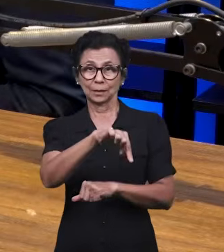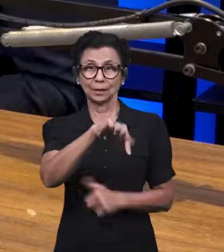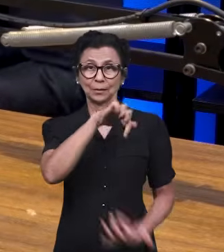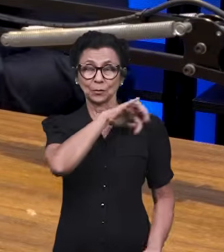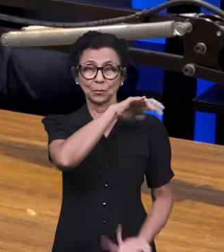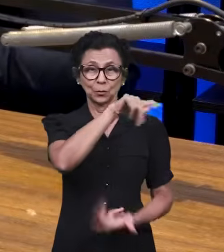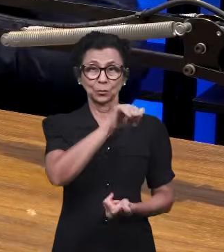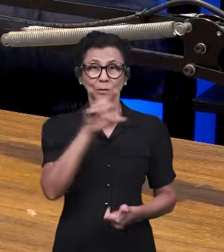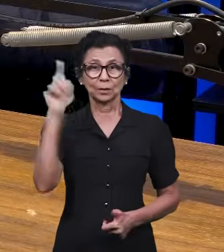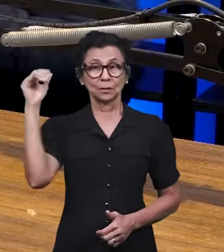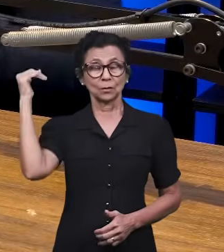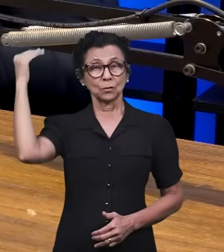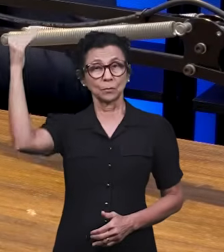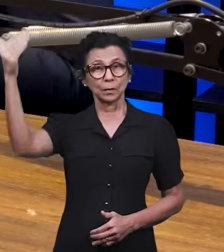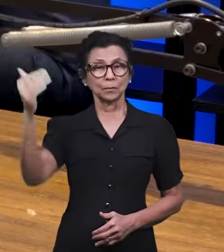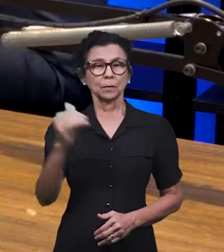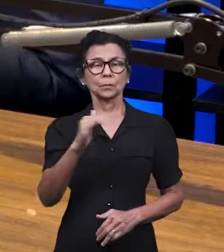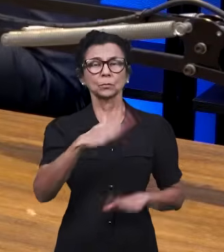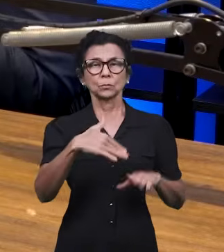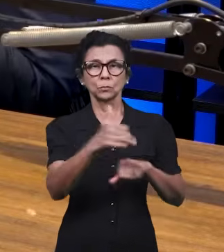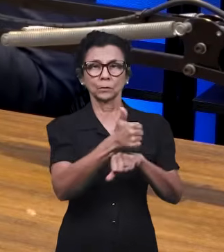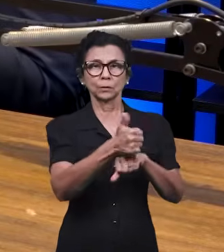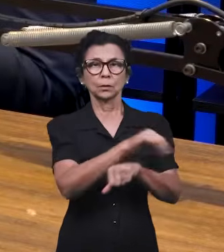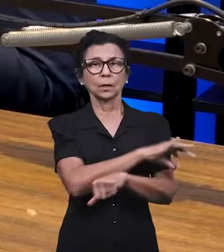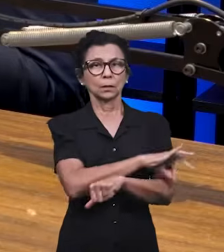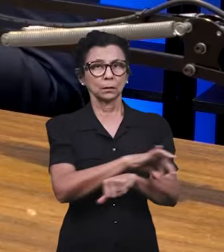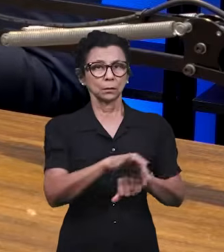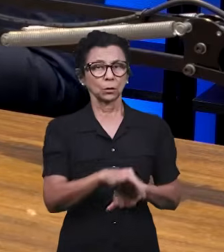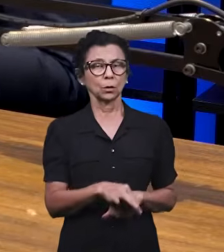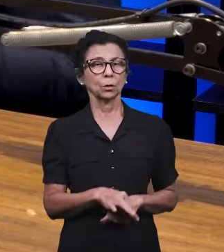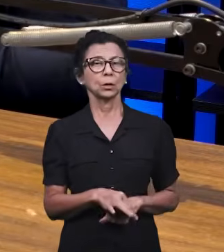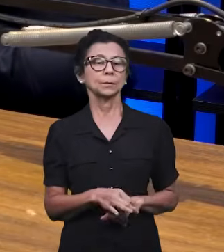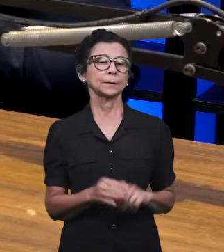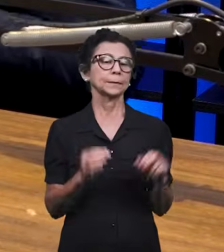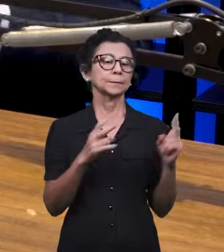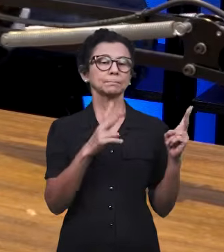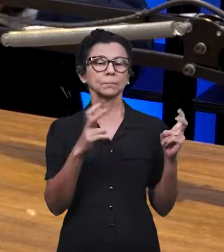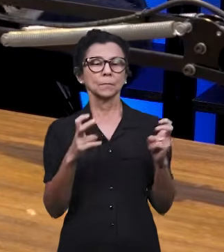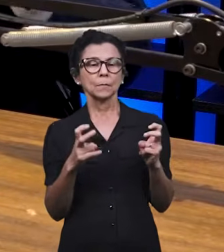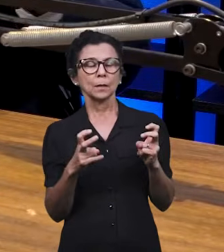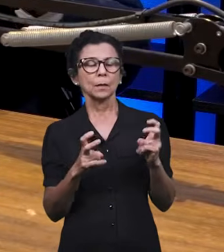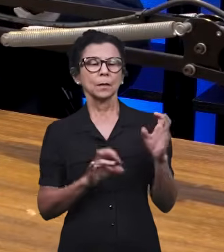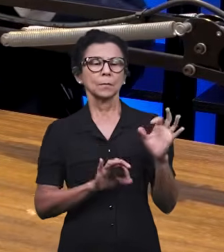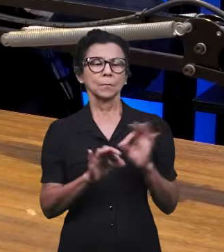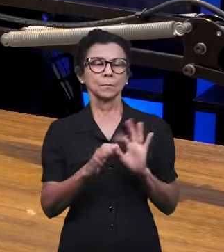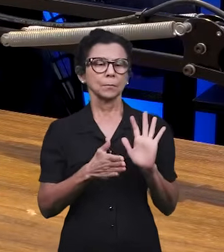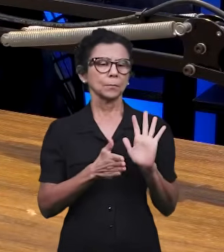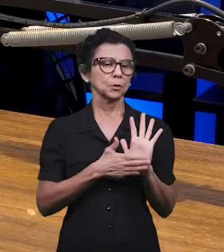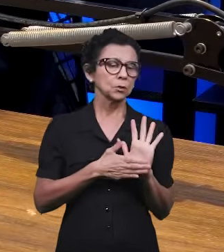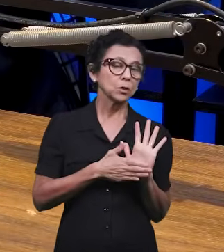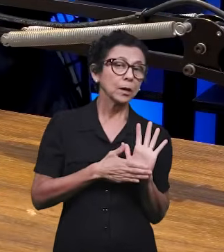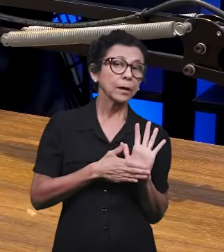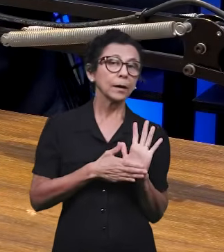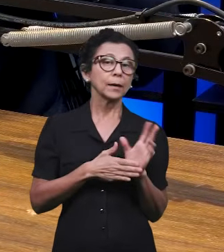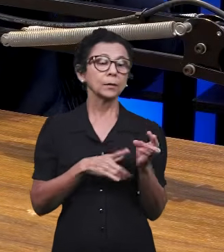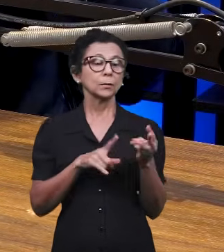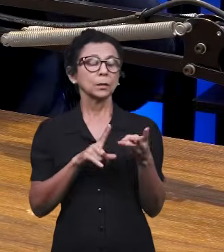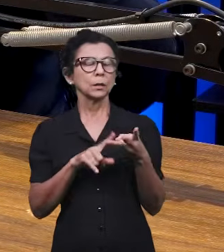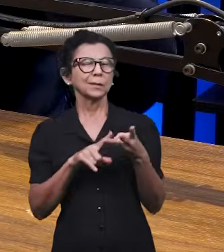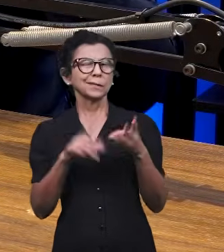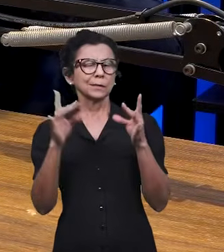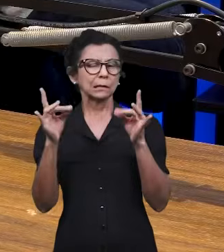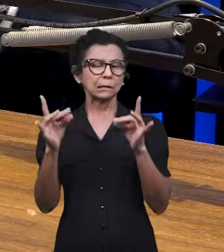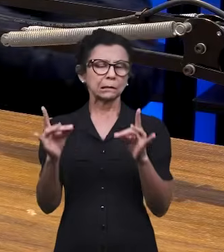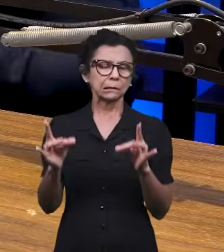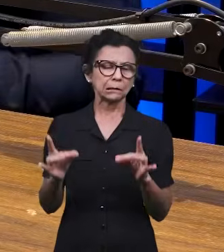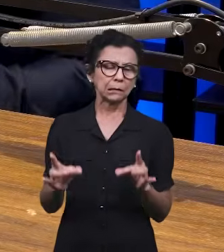como o arquiteto ele precisa ter visão, ele precisa ter planejamento, ele precisa ver os